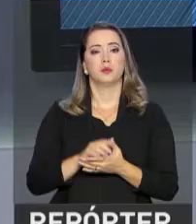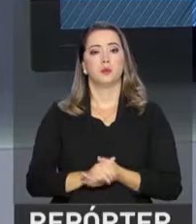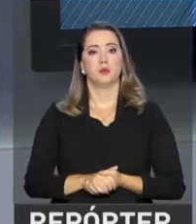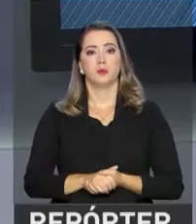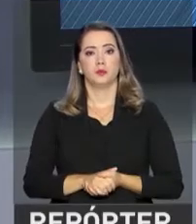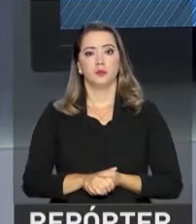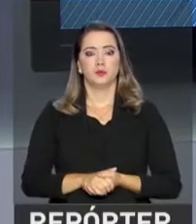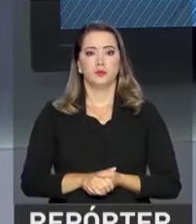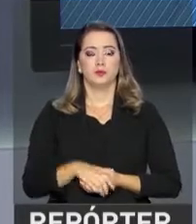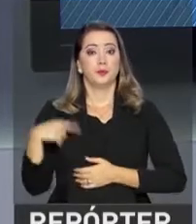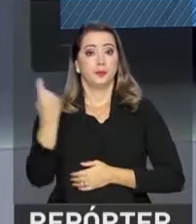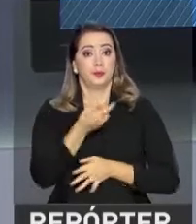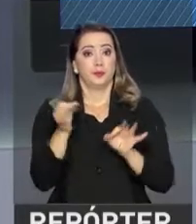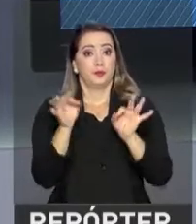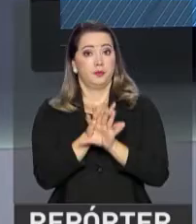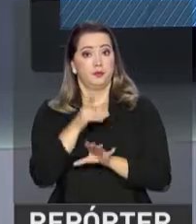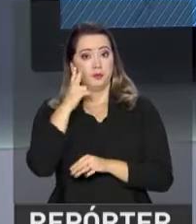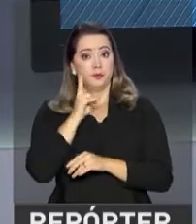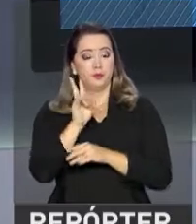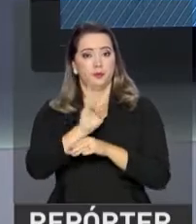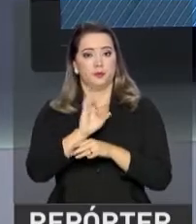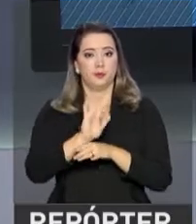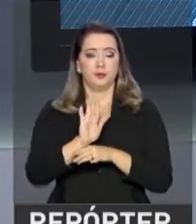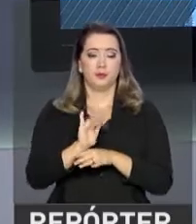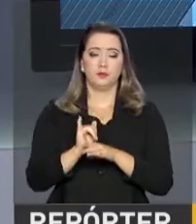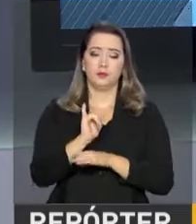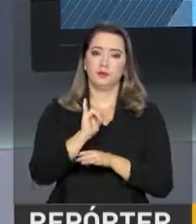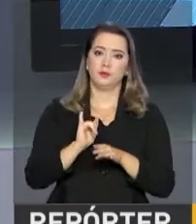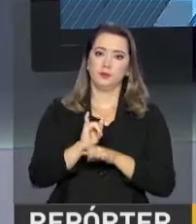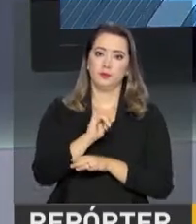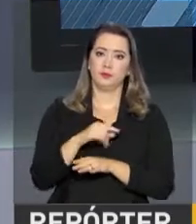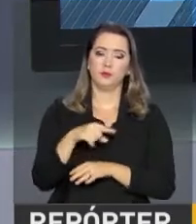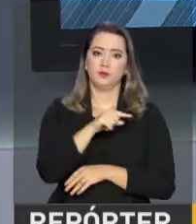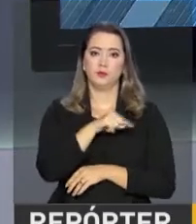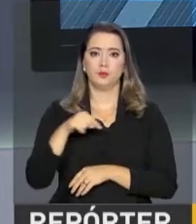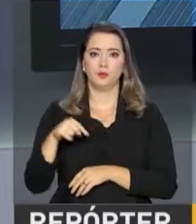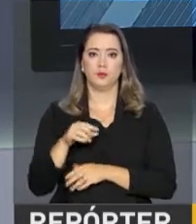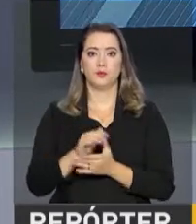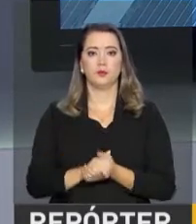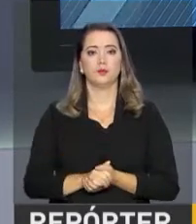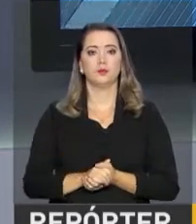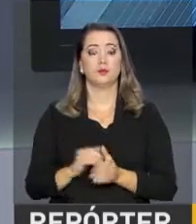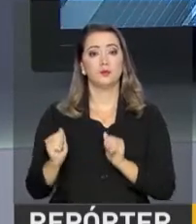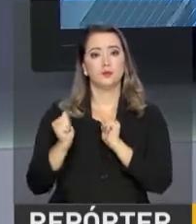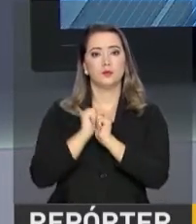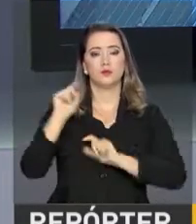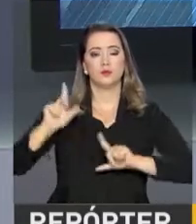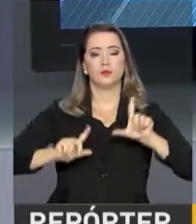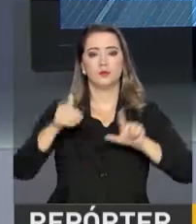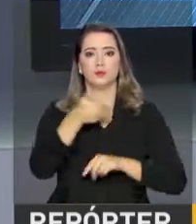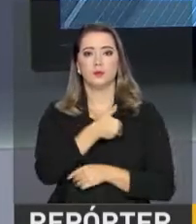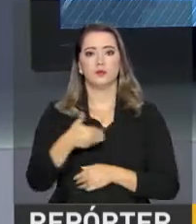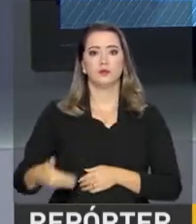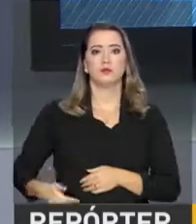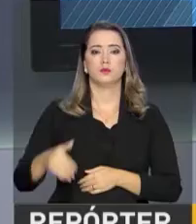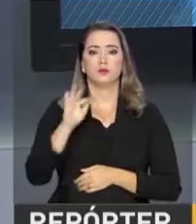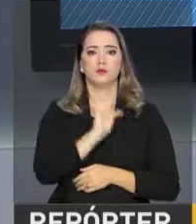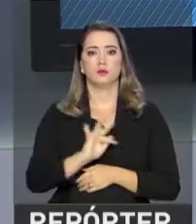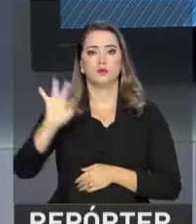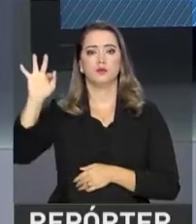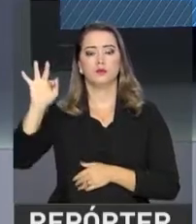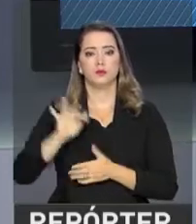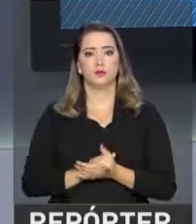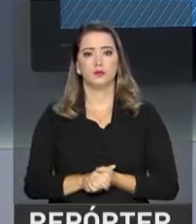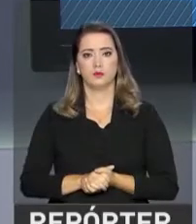e nós ficamos por aqui você pode rever as reportagens em nosso canal no youtube continue com a gente aqui na nbr a tv